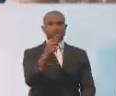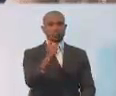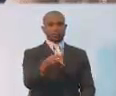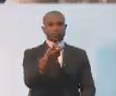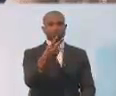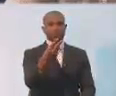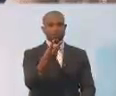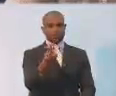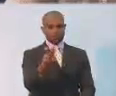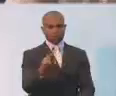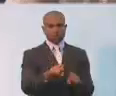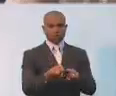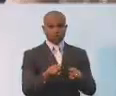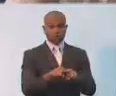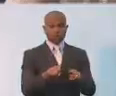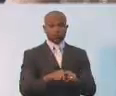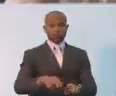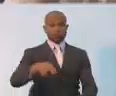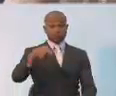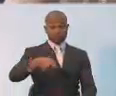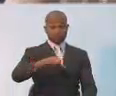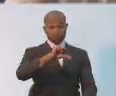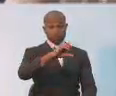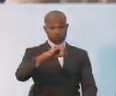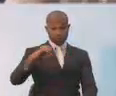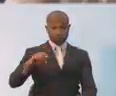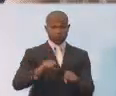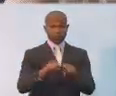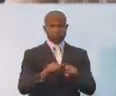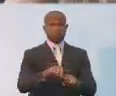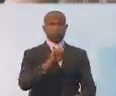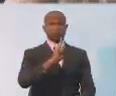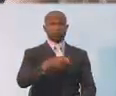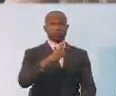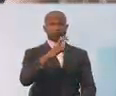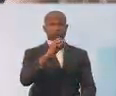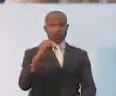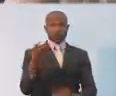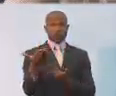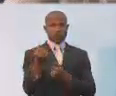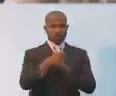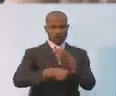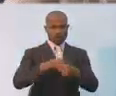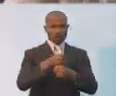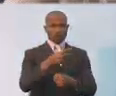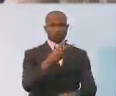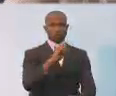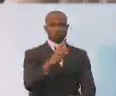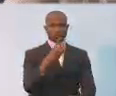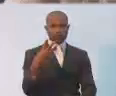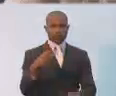R$ 5.639.725. Nós vamos atender 900 bolsistas e 1.500 jovens no ano que vem. O CTMO tem